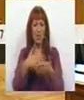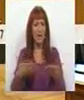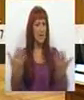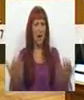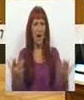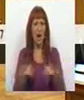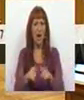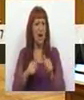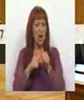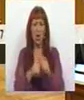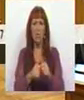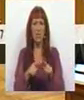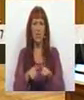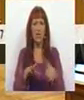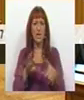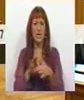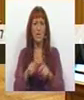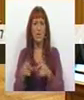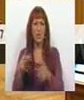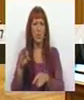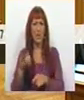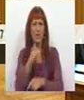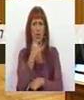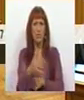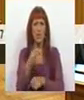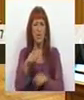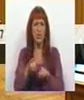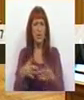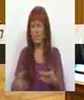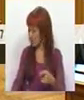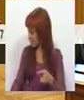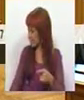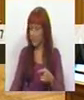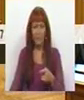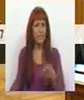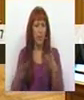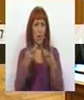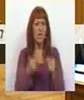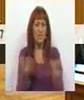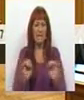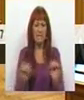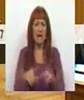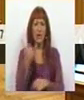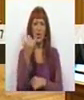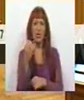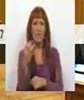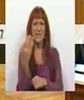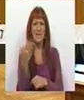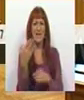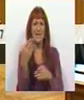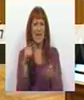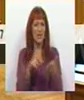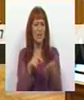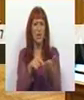Não está a ser cumprido depois de tantas juras de PS. Em 2016 não tivemos um cêntimo no orçamento e em 2017 só existem